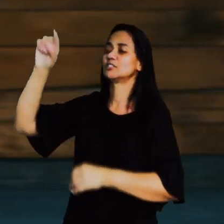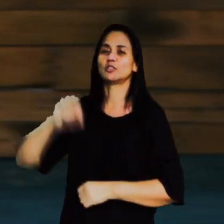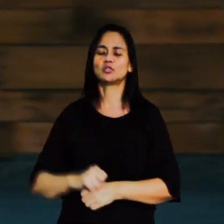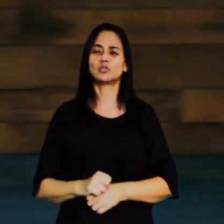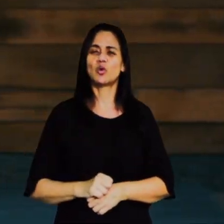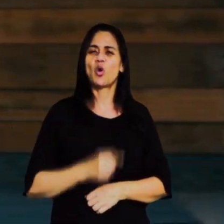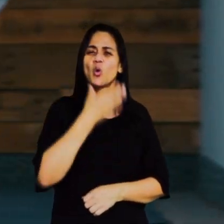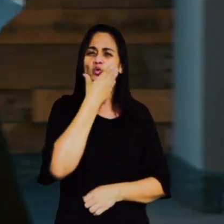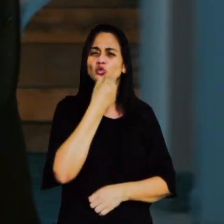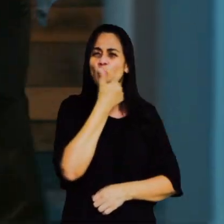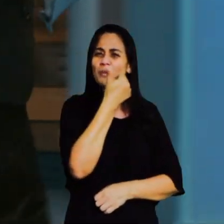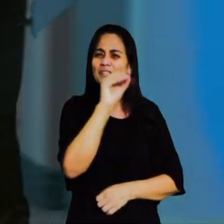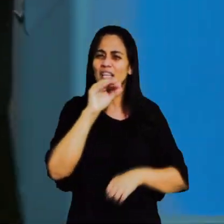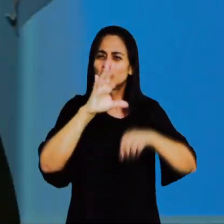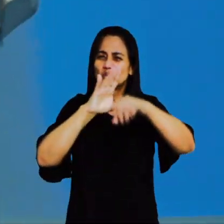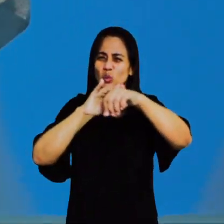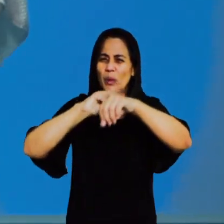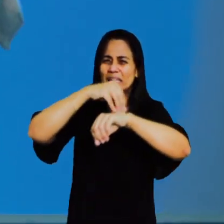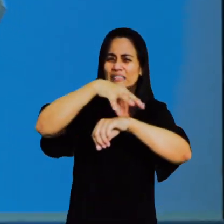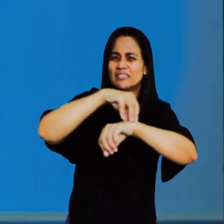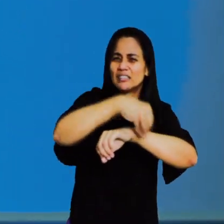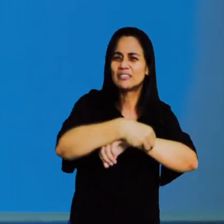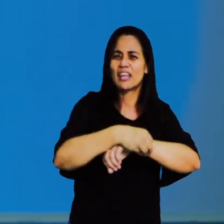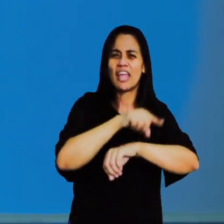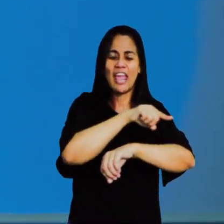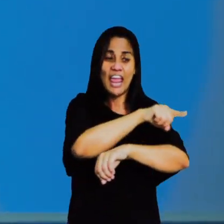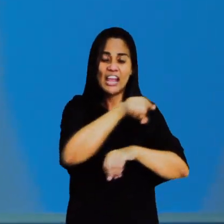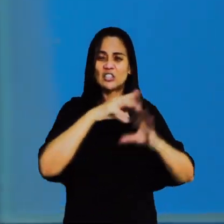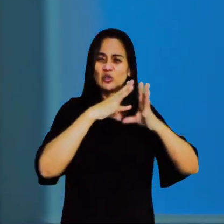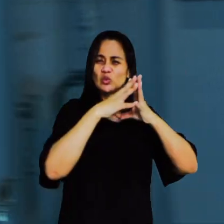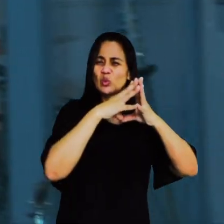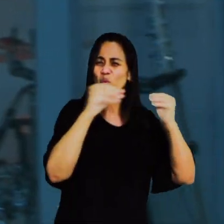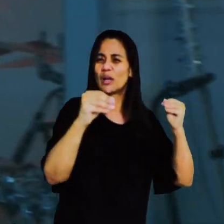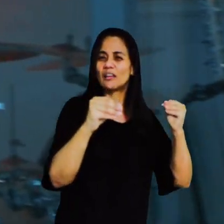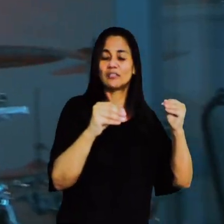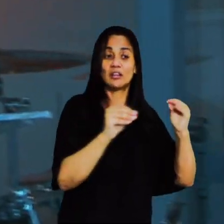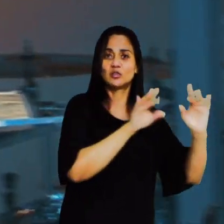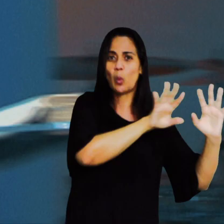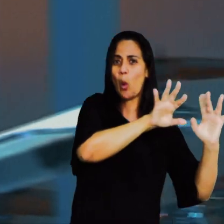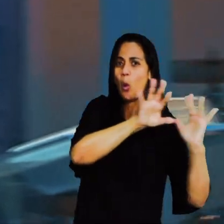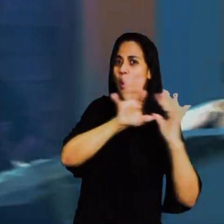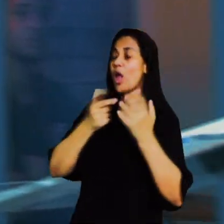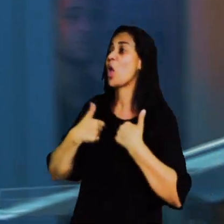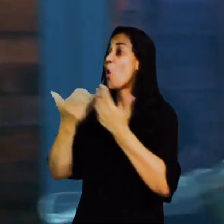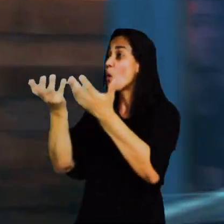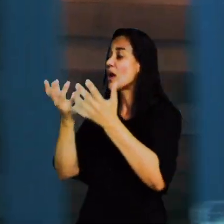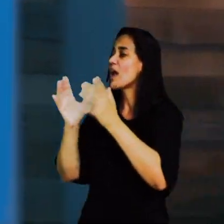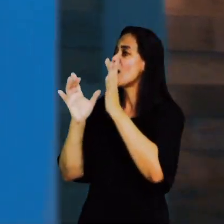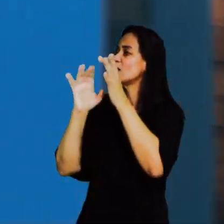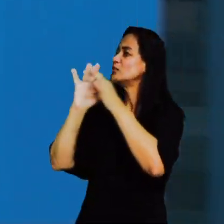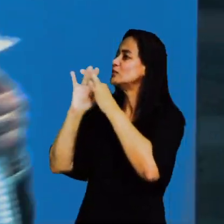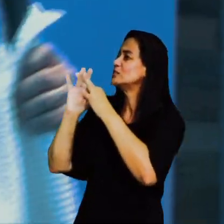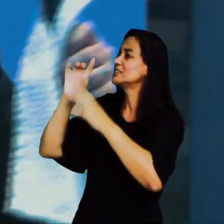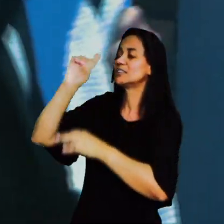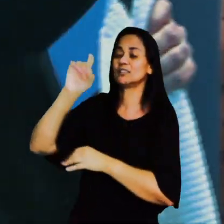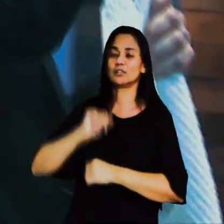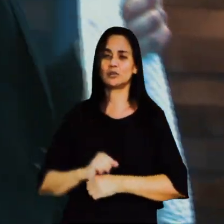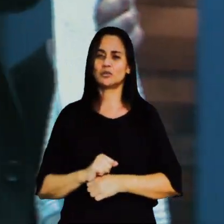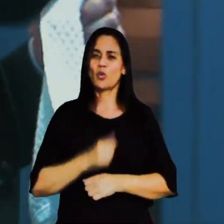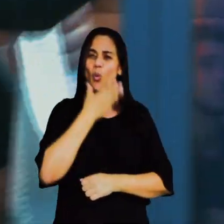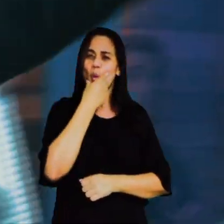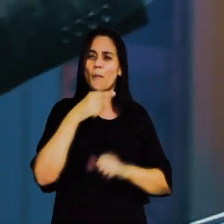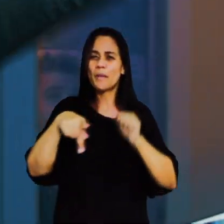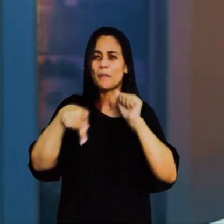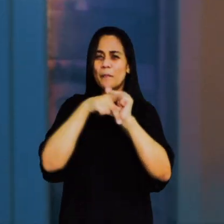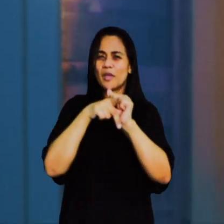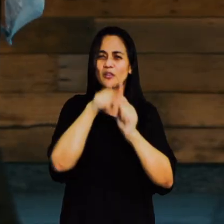quando recebeu a maior multiplicação de peixes já vista por ele aqui nesta terra, ele largou a sua empresa e falou assim: eu quero